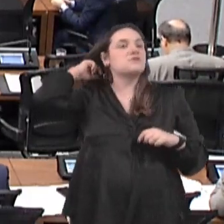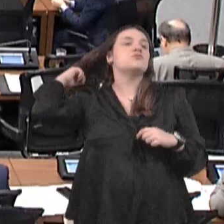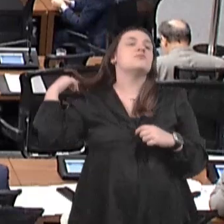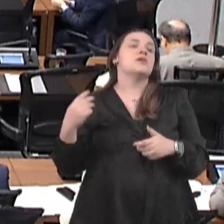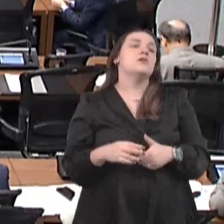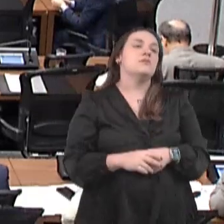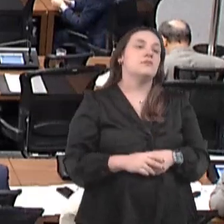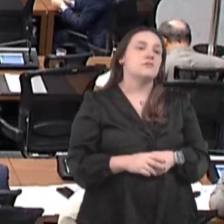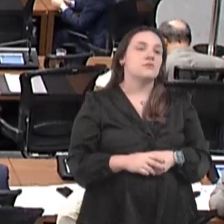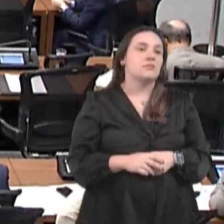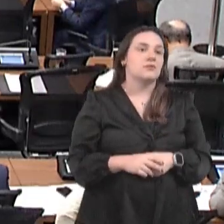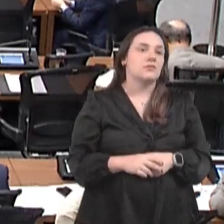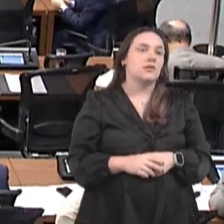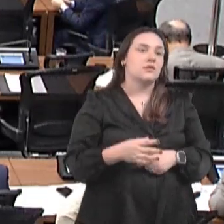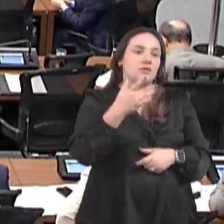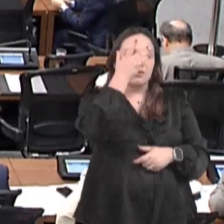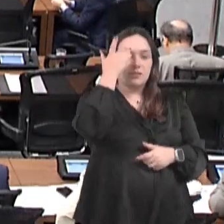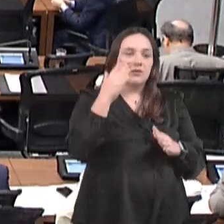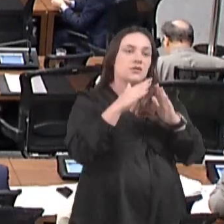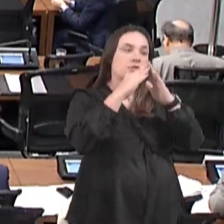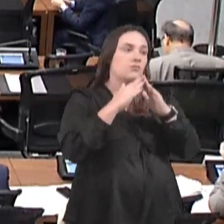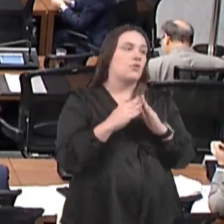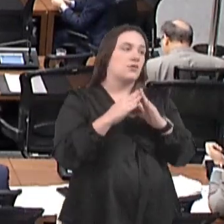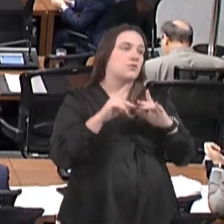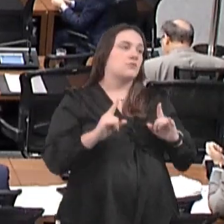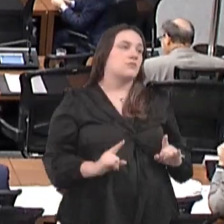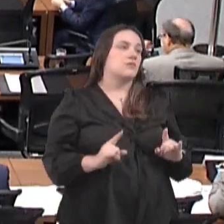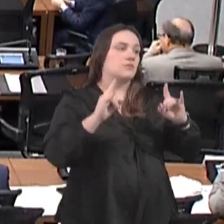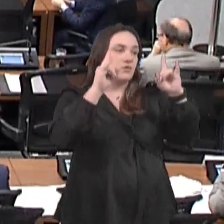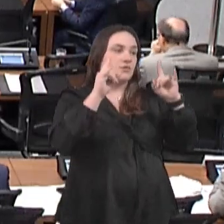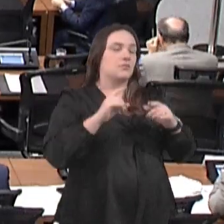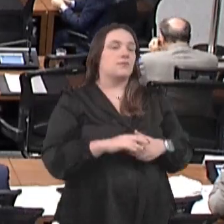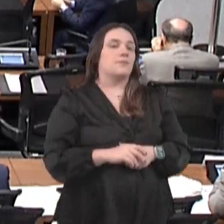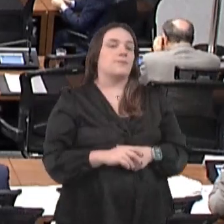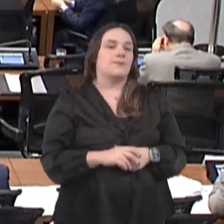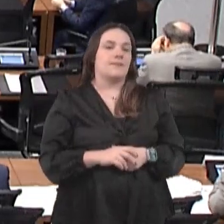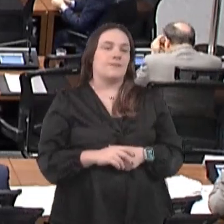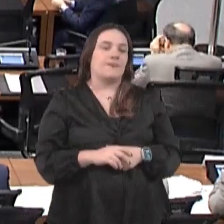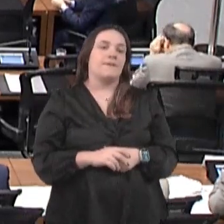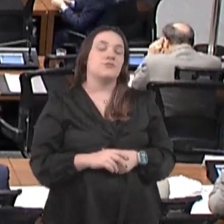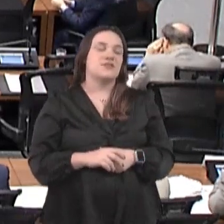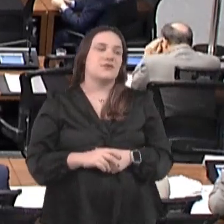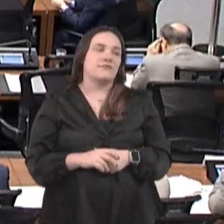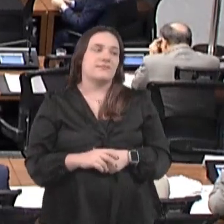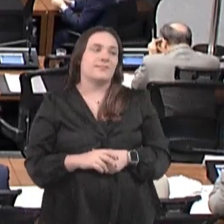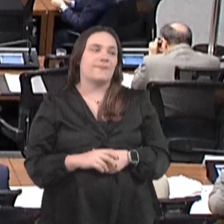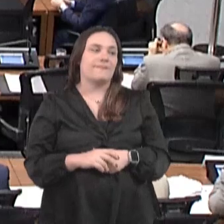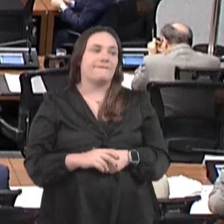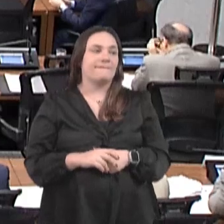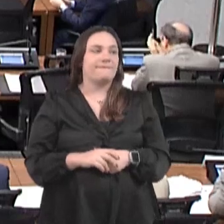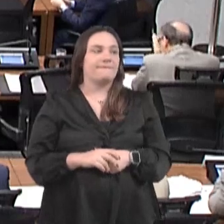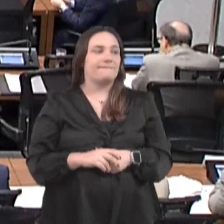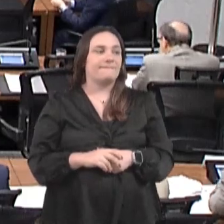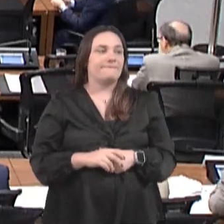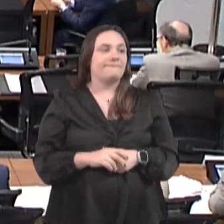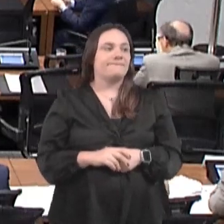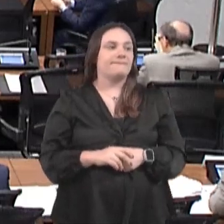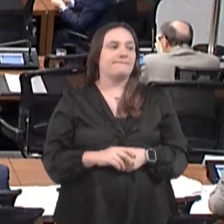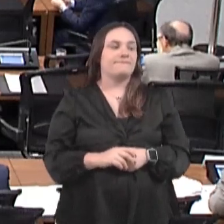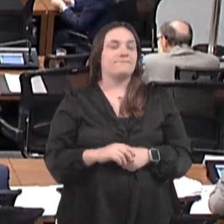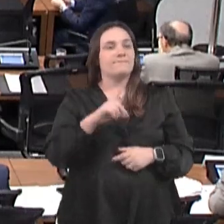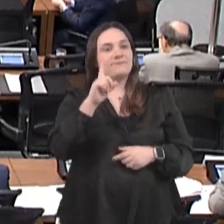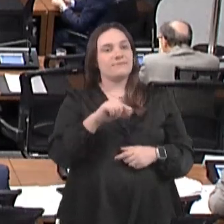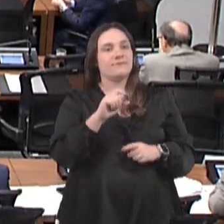pessoas que moram em prédios, em edifícios, e com o processo de verticalização que está acontecendo em Campo Grande, em alguma